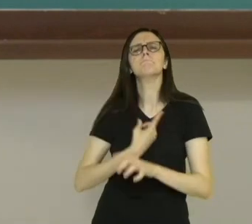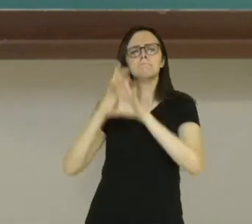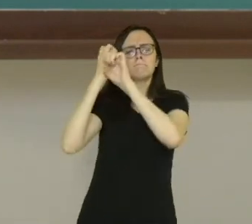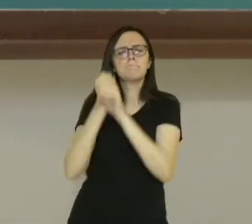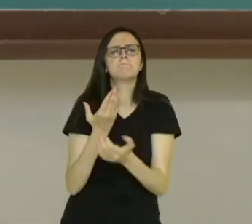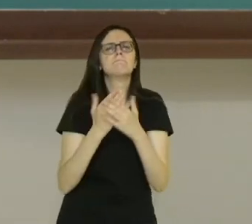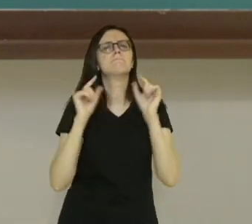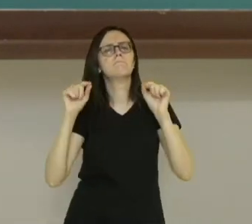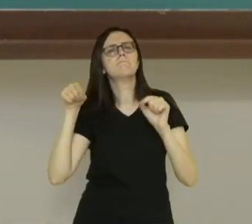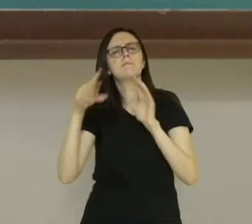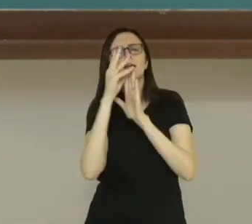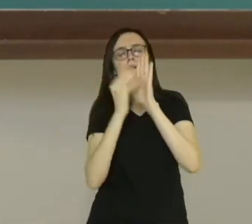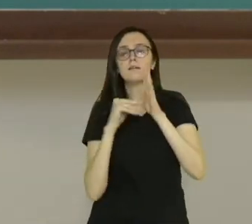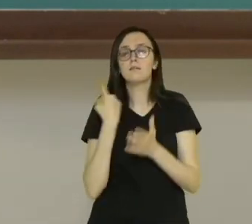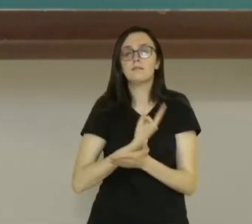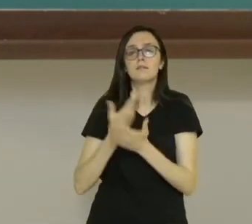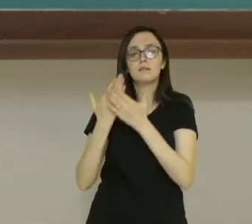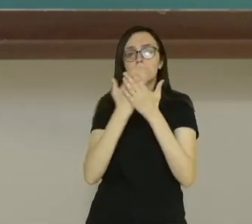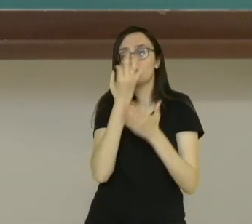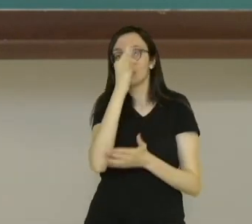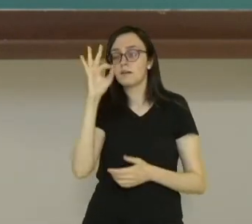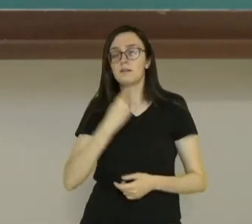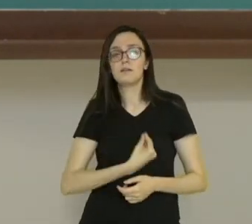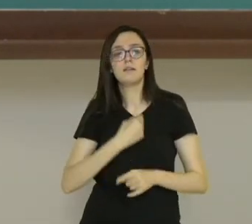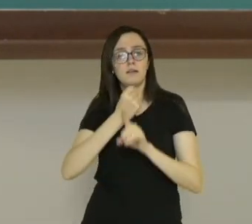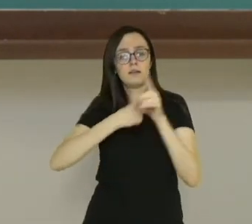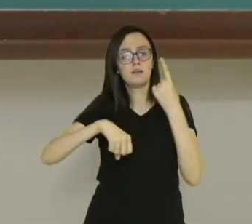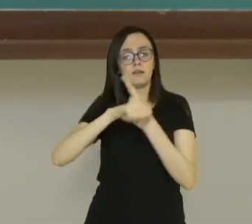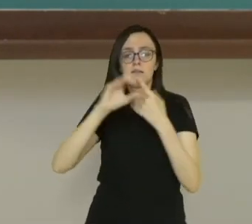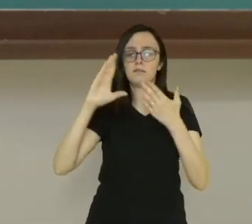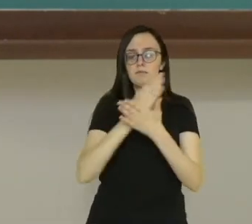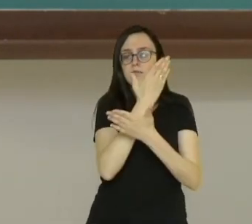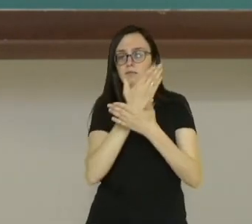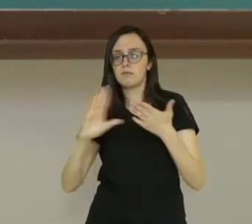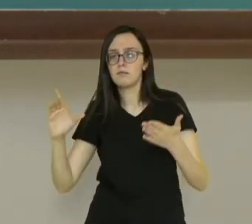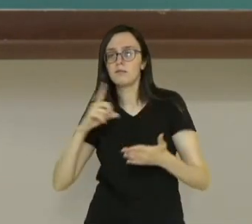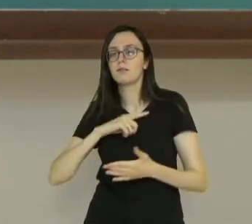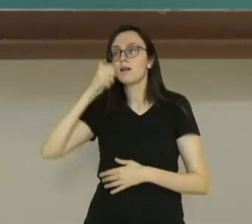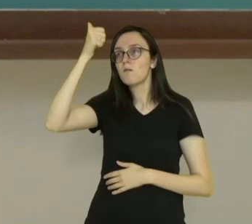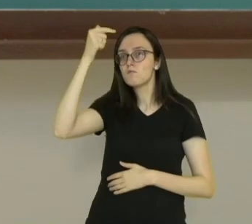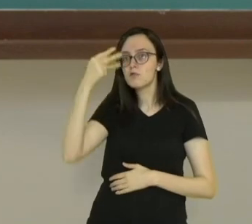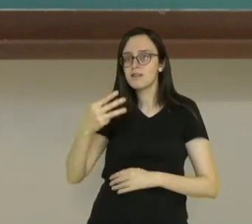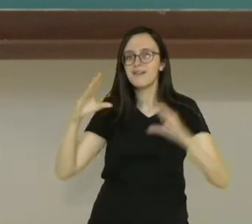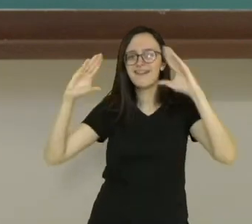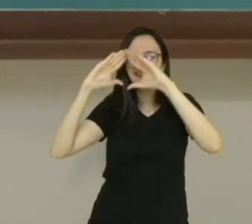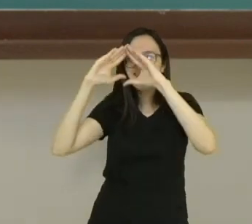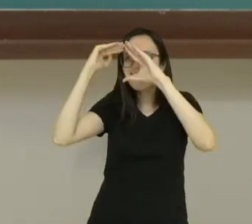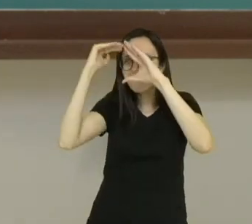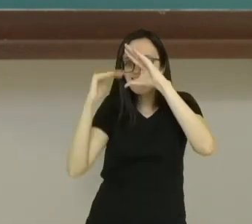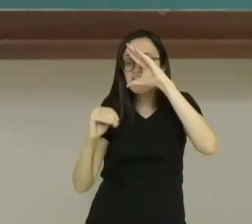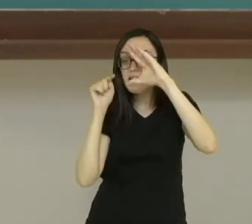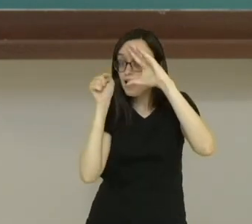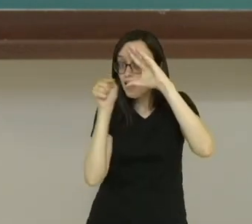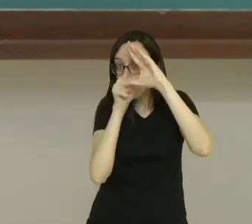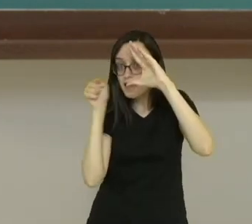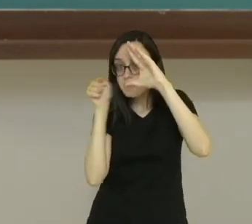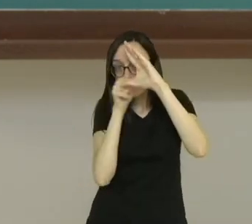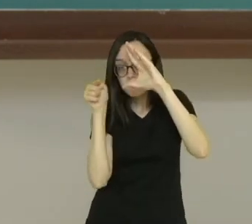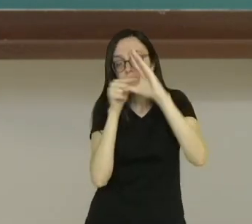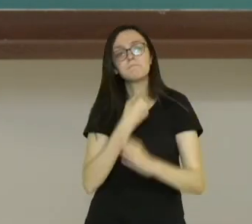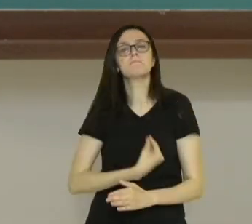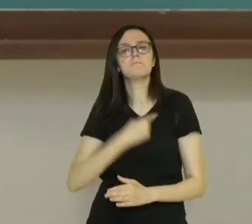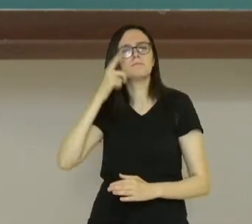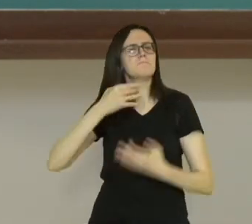vimos nesse conteúdo? Vimos que a França vivia numa sociedade dividida entre primeiro, segundo e terceiro estado. O terceiro estado vivia